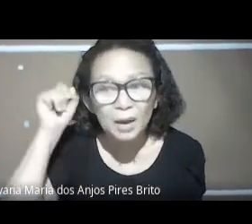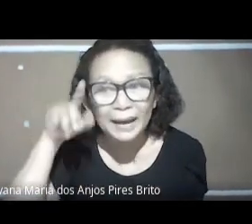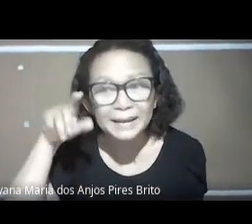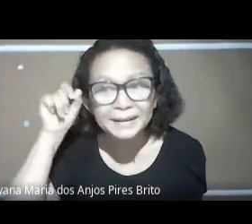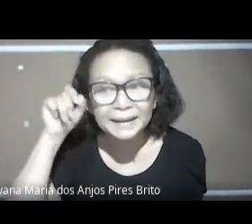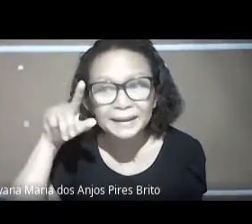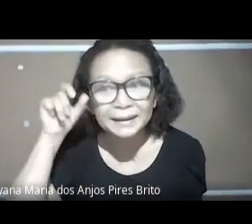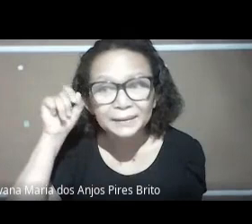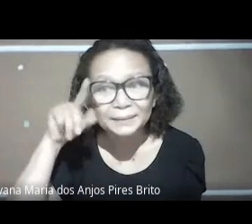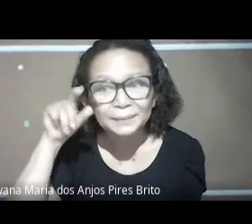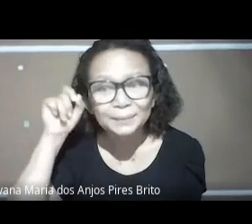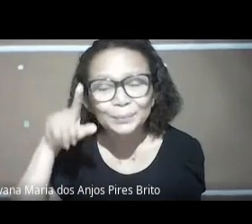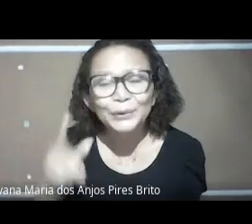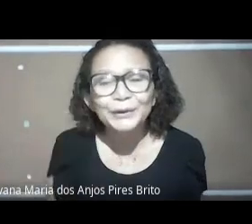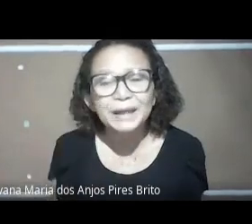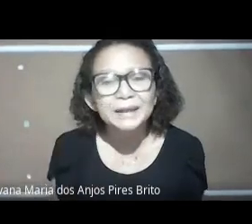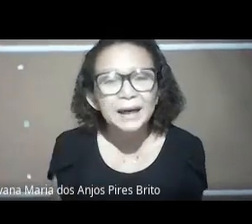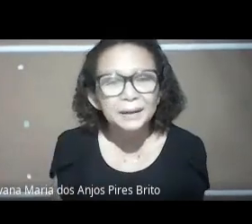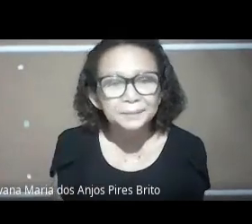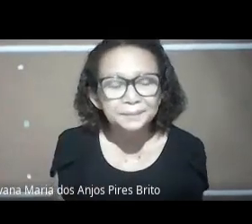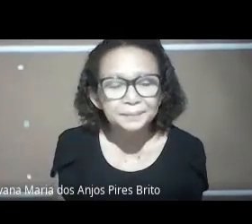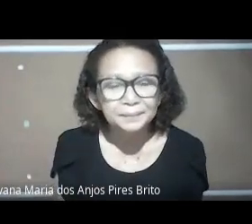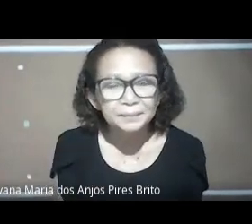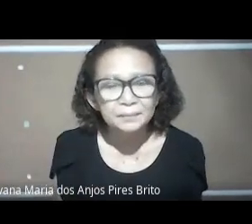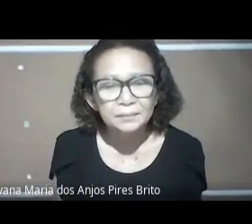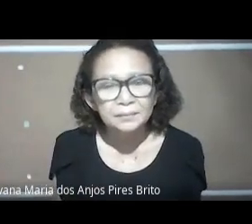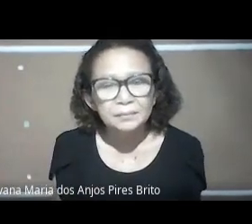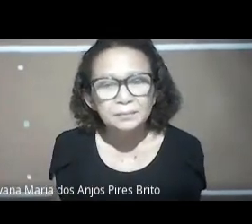E o meu é esse aqui. Por que será?